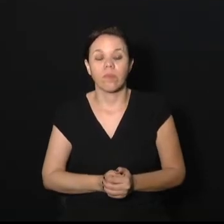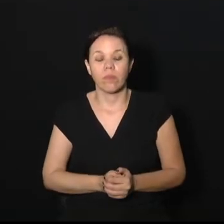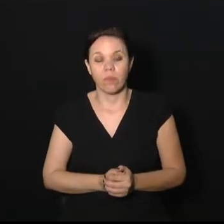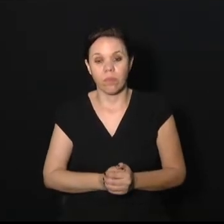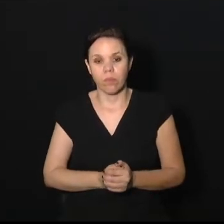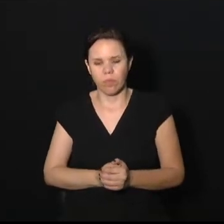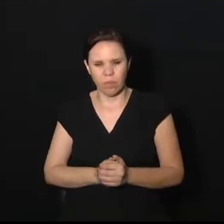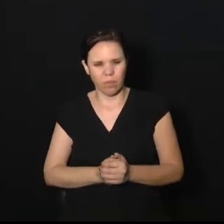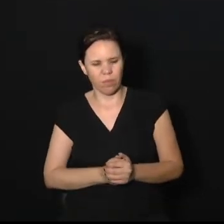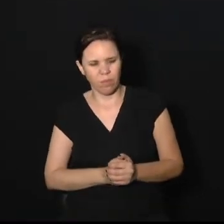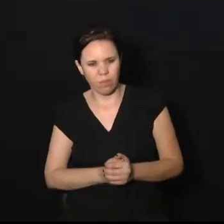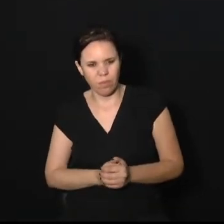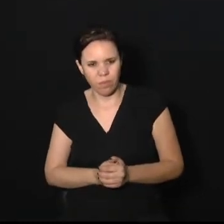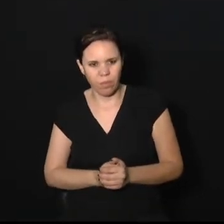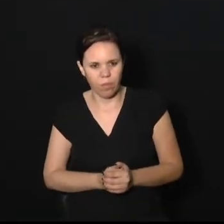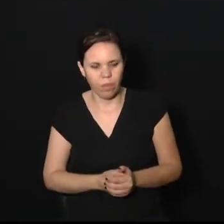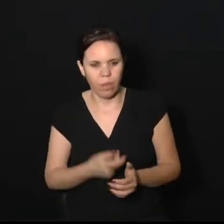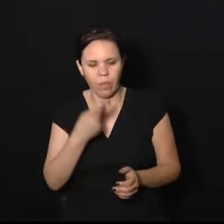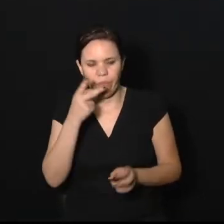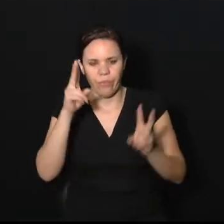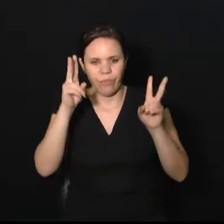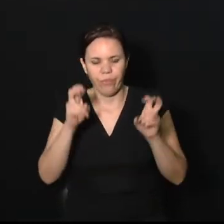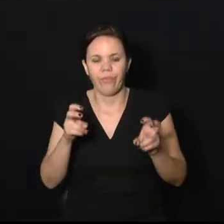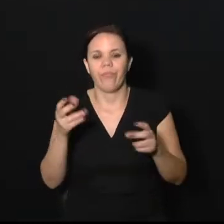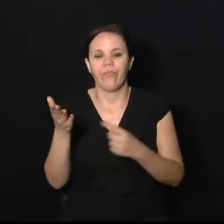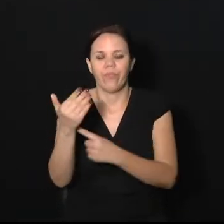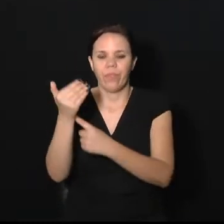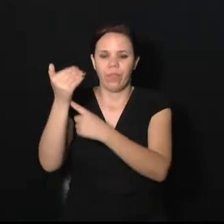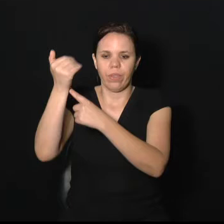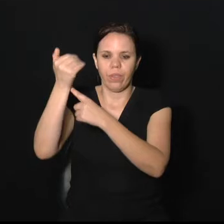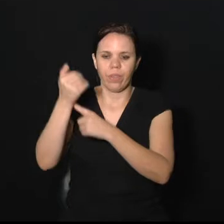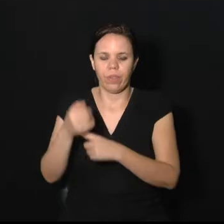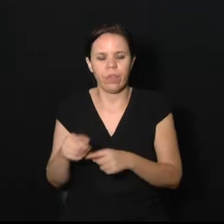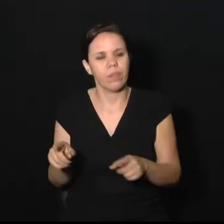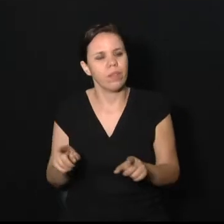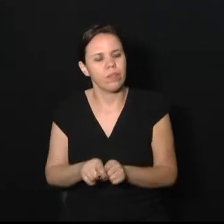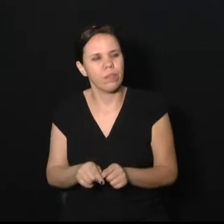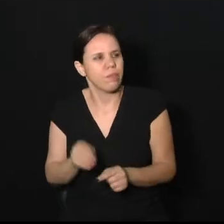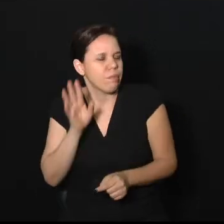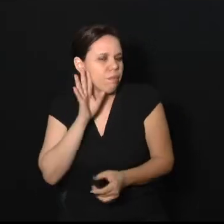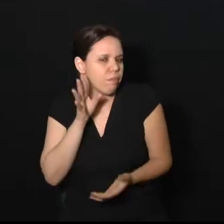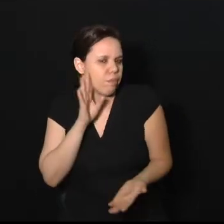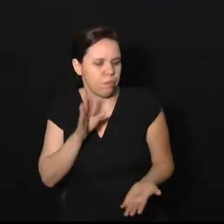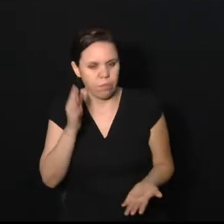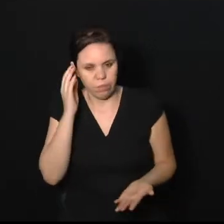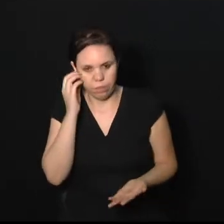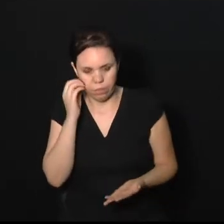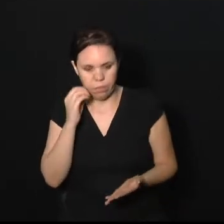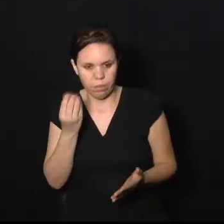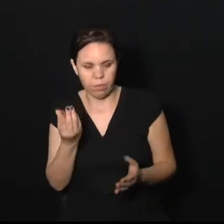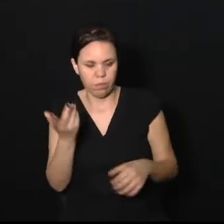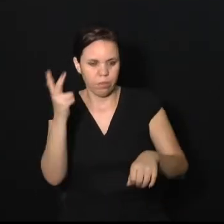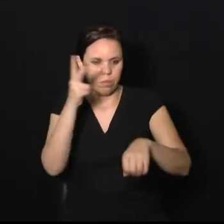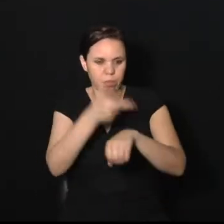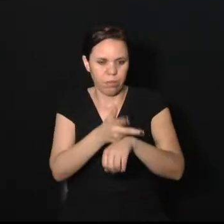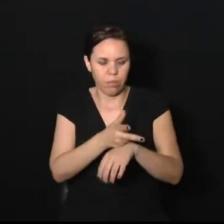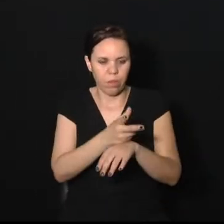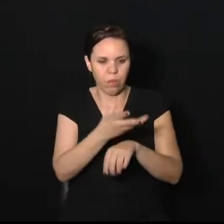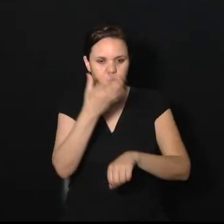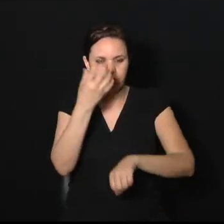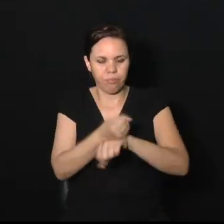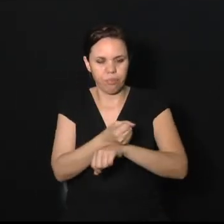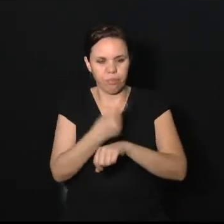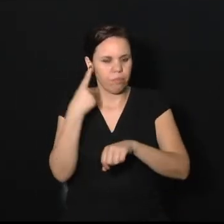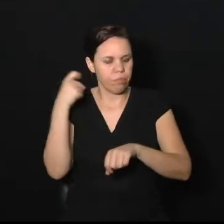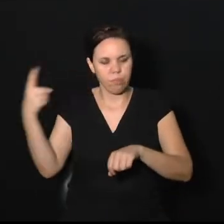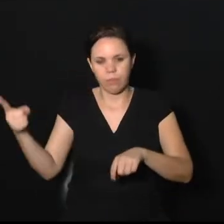voltou. E quando a gente fala de tecnologia também, né, você fala, tá, mas legal, né, botar um sensor, uma câmera, qual o custo disso, né,